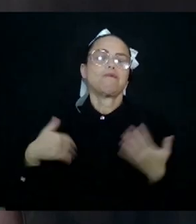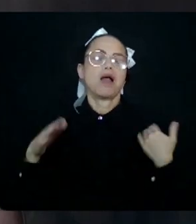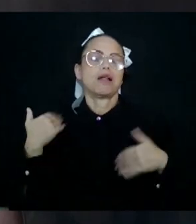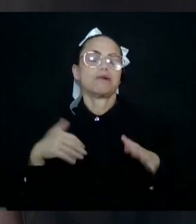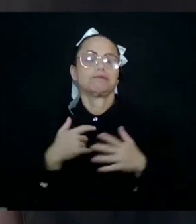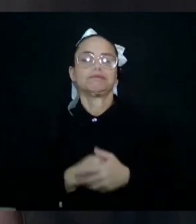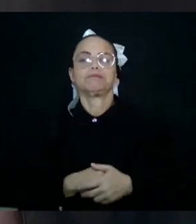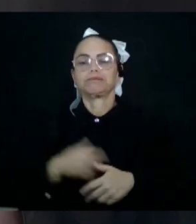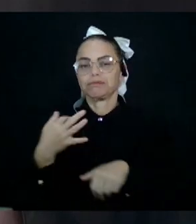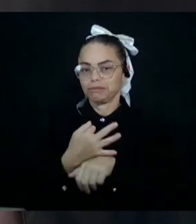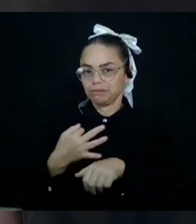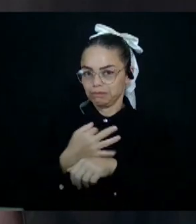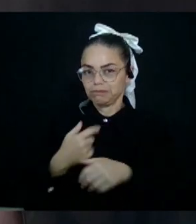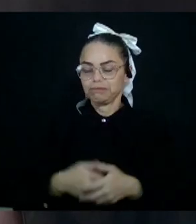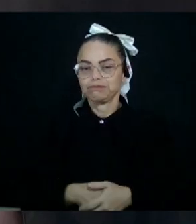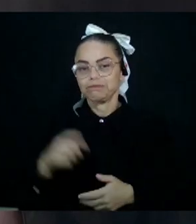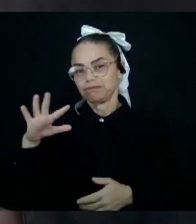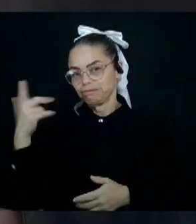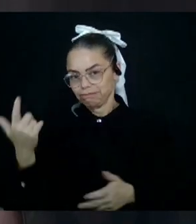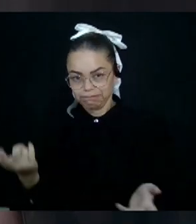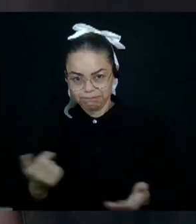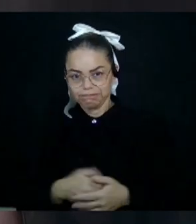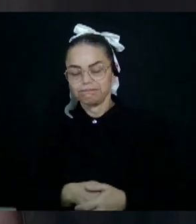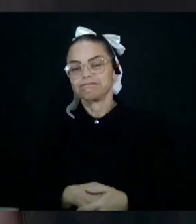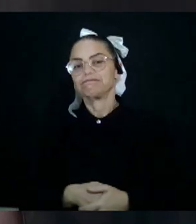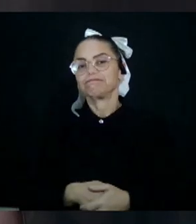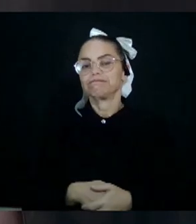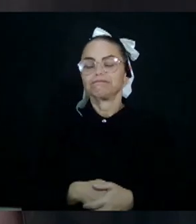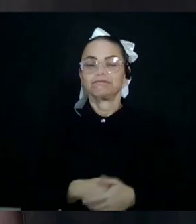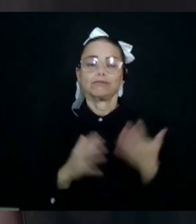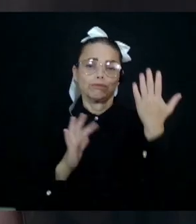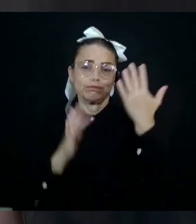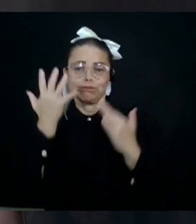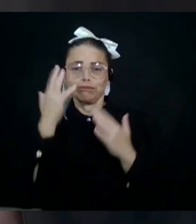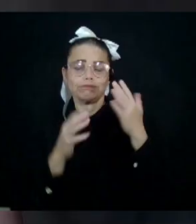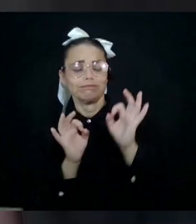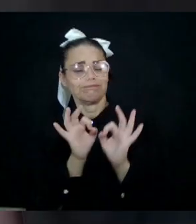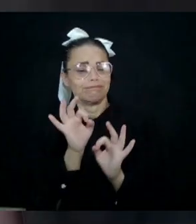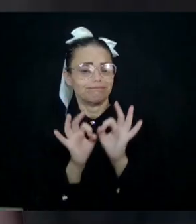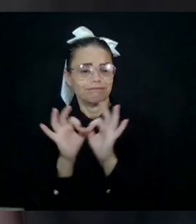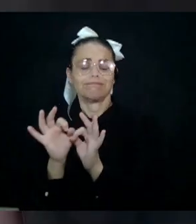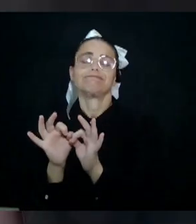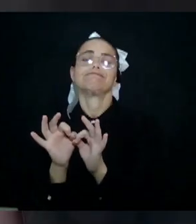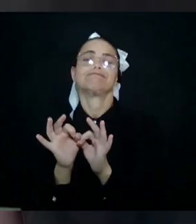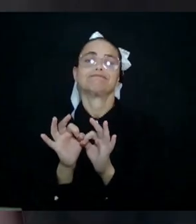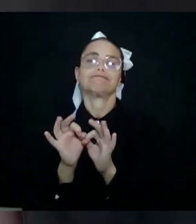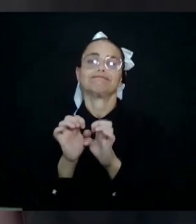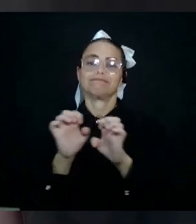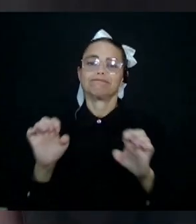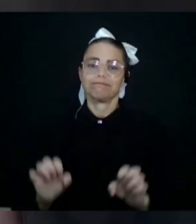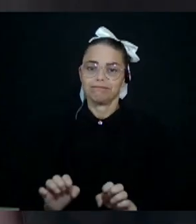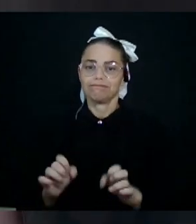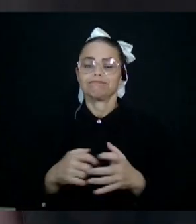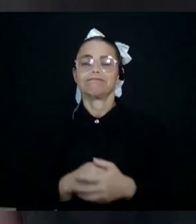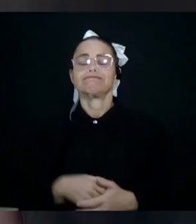que ele realizou durante o carnaval foi planejado, foi estruturado, né?